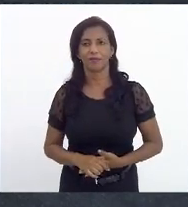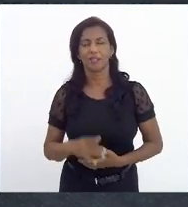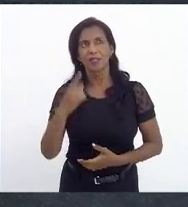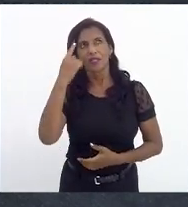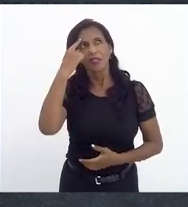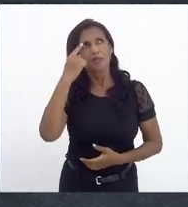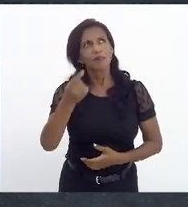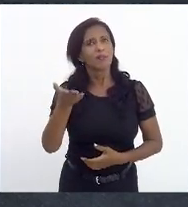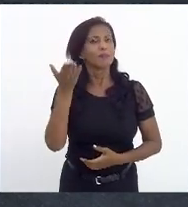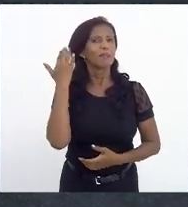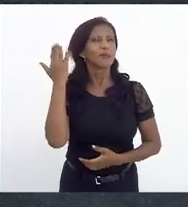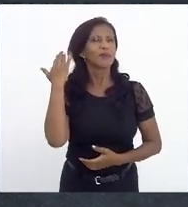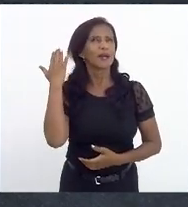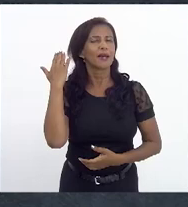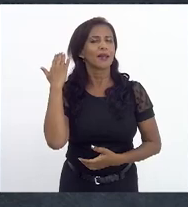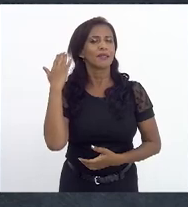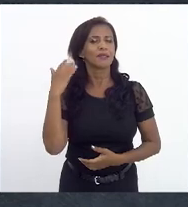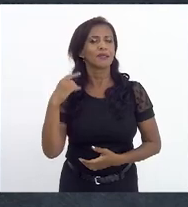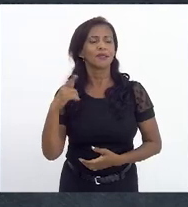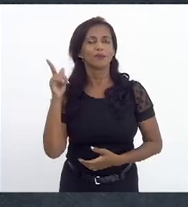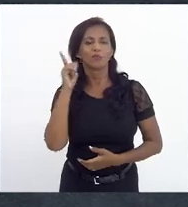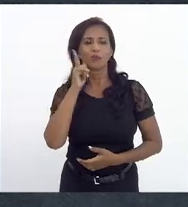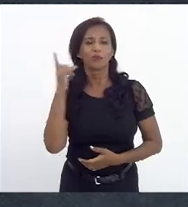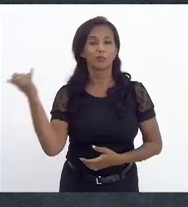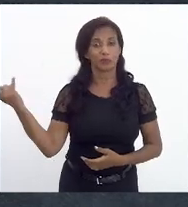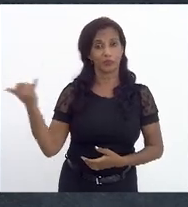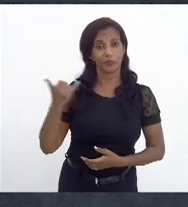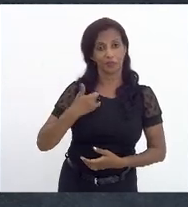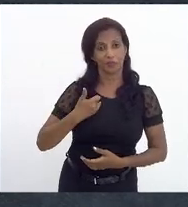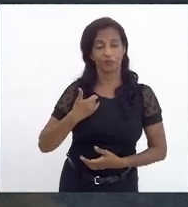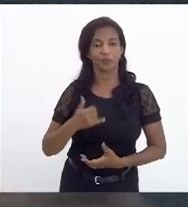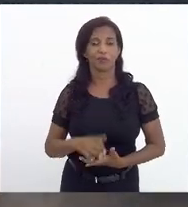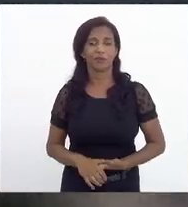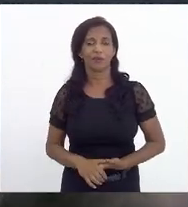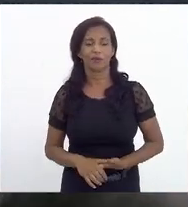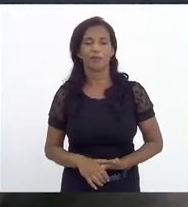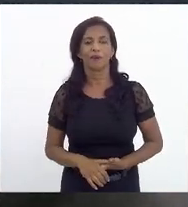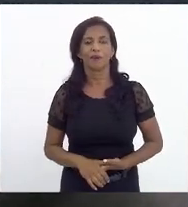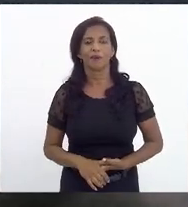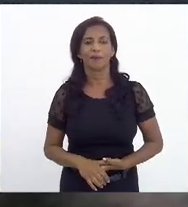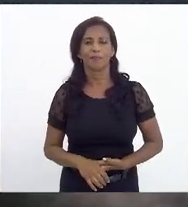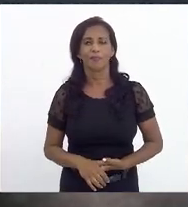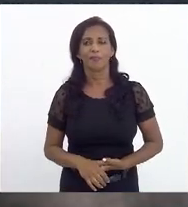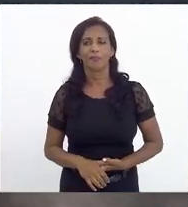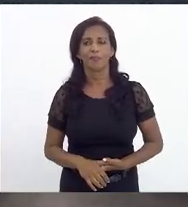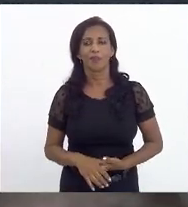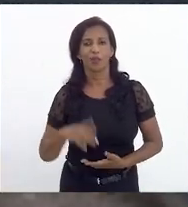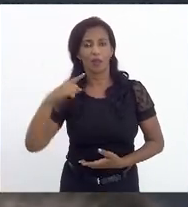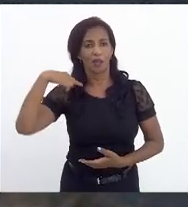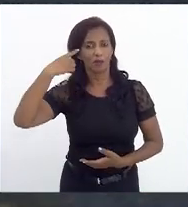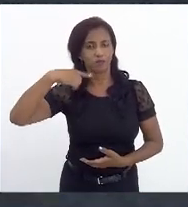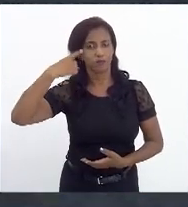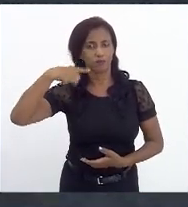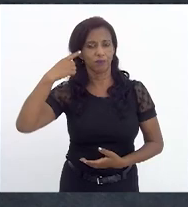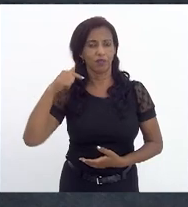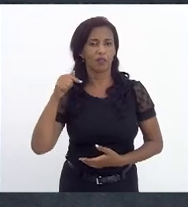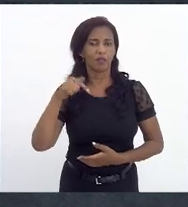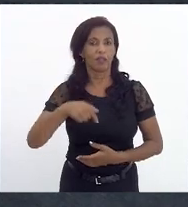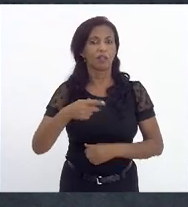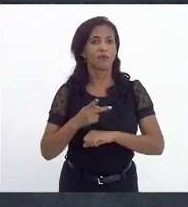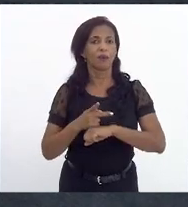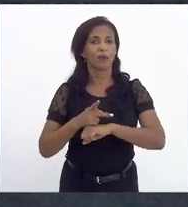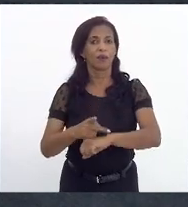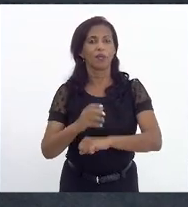semana passada, semana retrasada, nós recebemos um comunicado. Eu recebi um comunicado de uma advogada que veio procurar até a